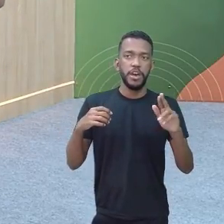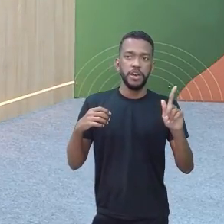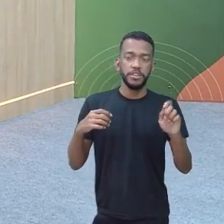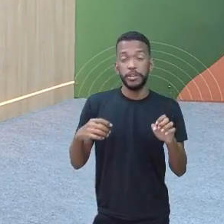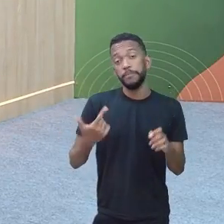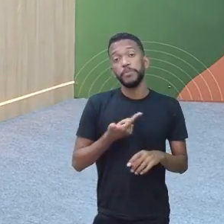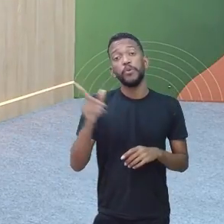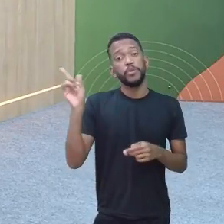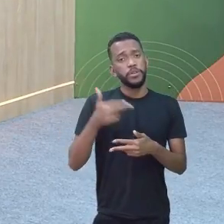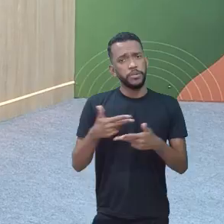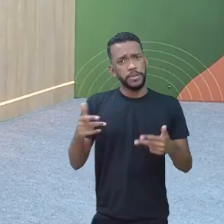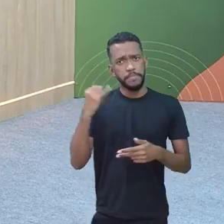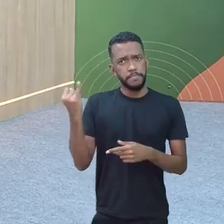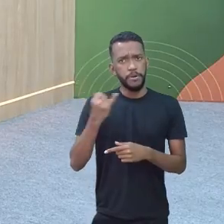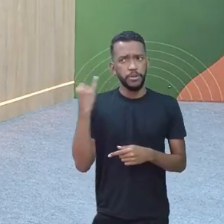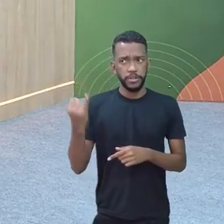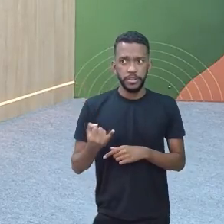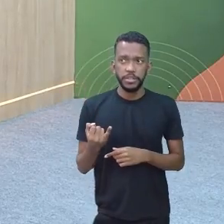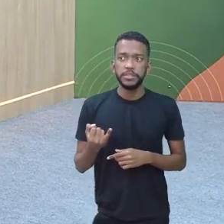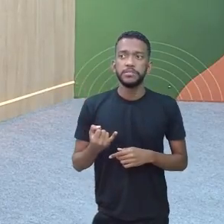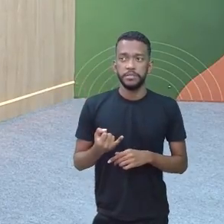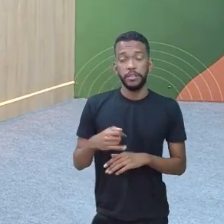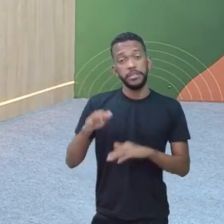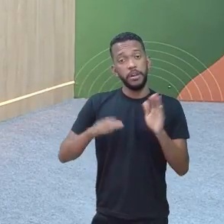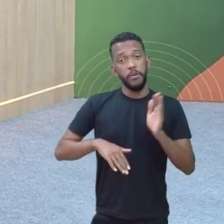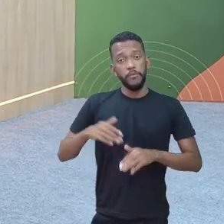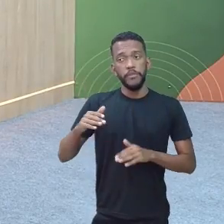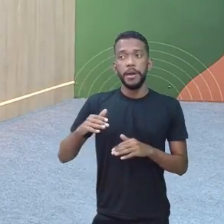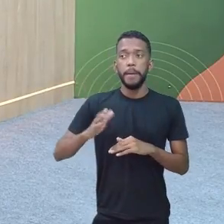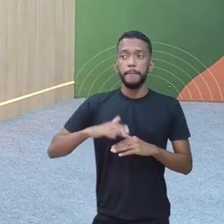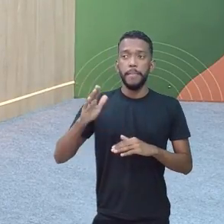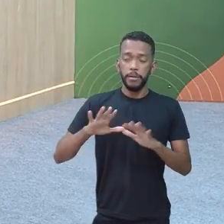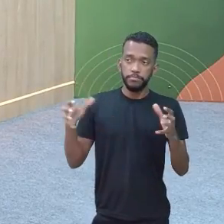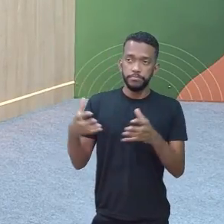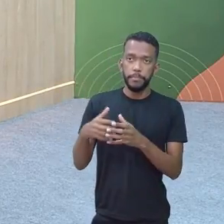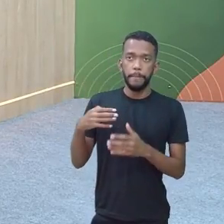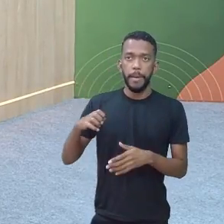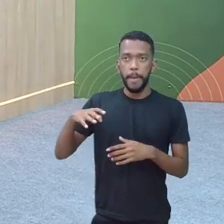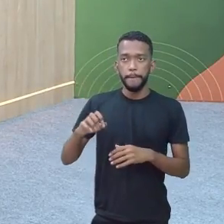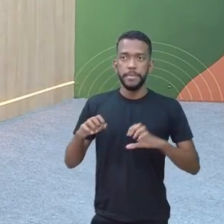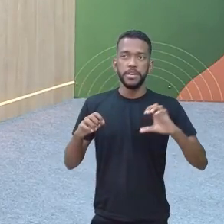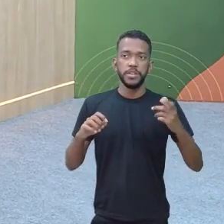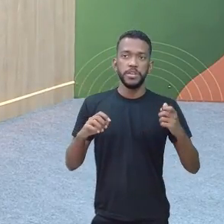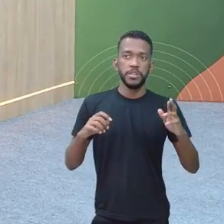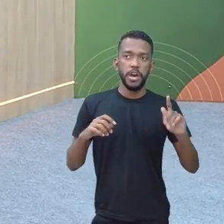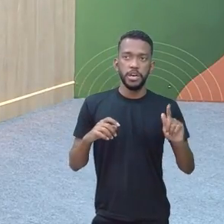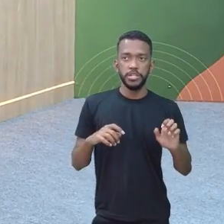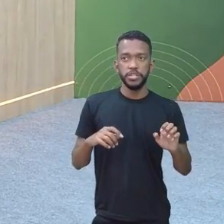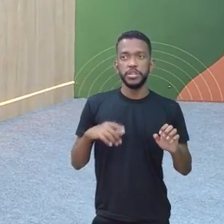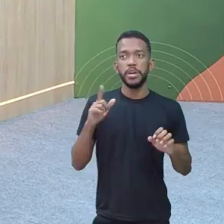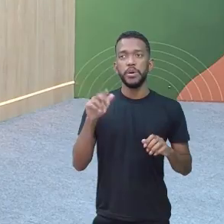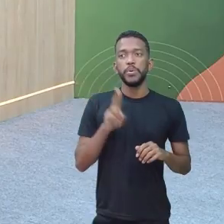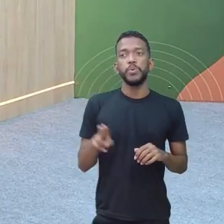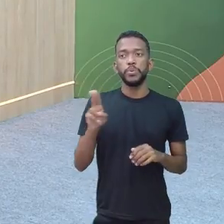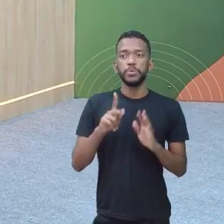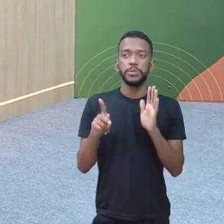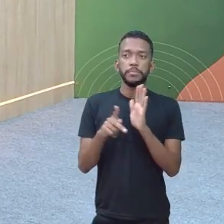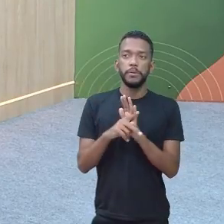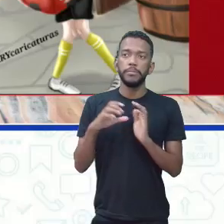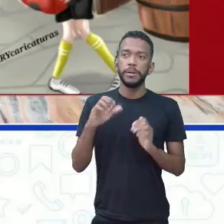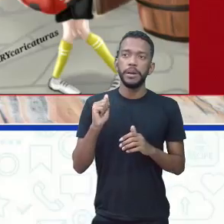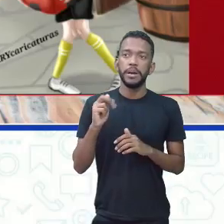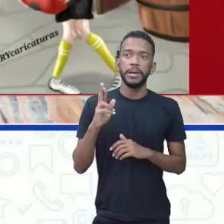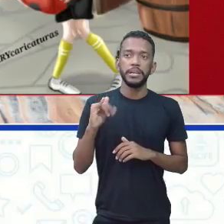Outro ponto importante, e aí talvez mais adepto da charge do que dos memes, é a utilização da caricatura. A caricatura é